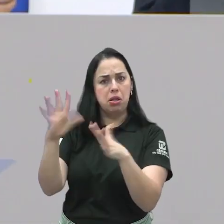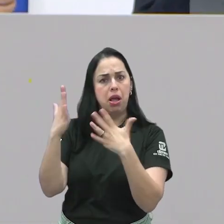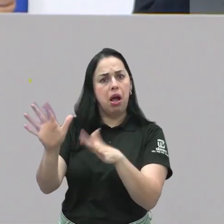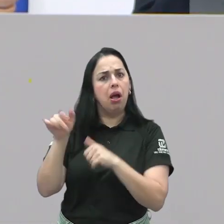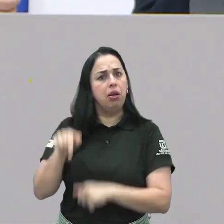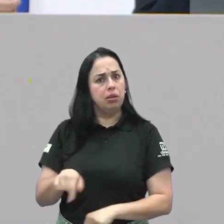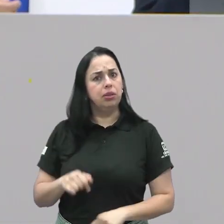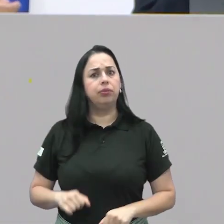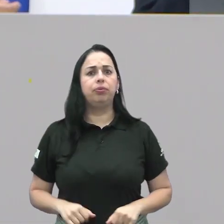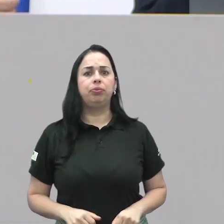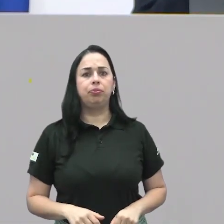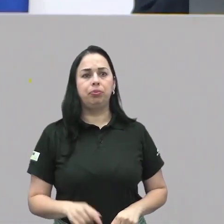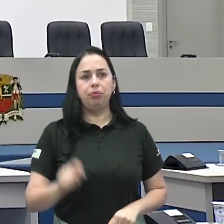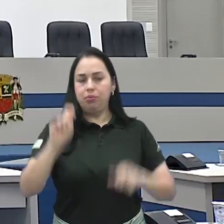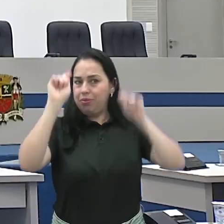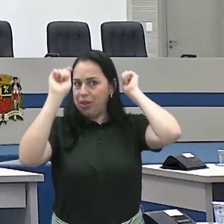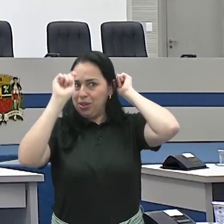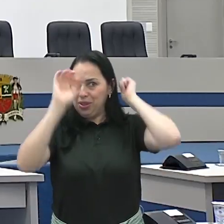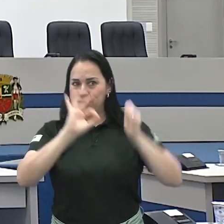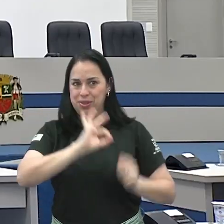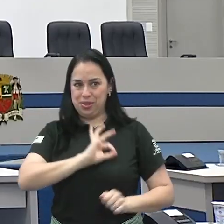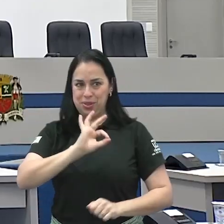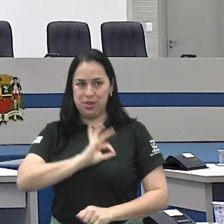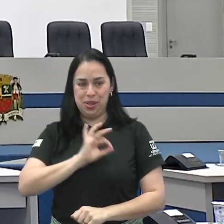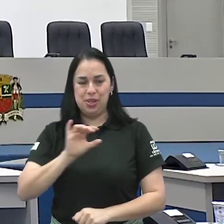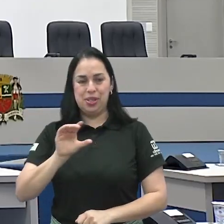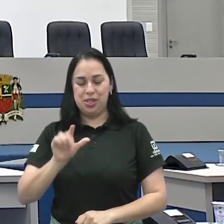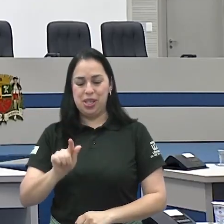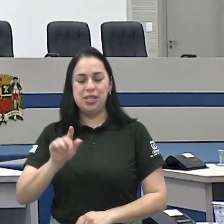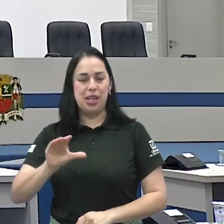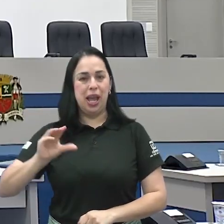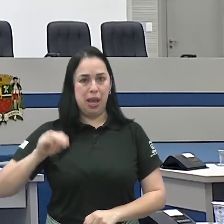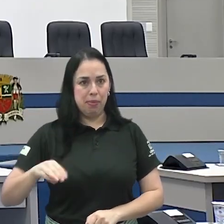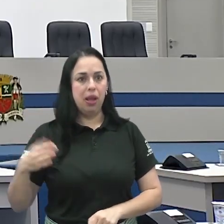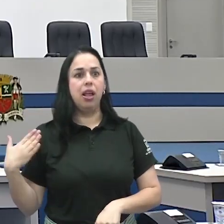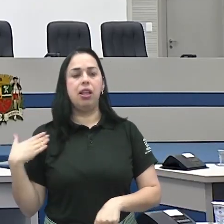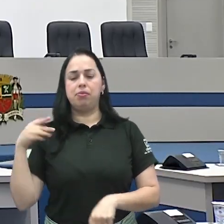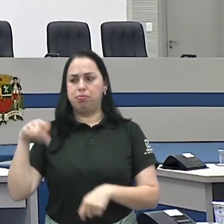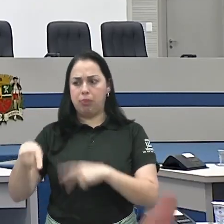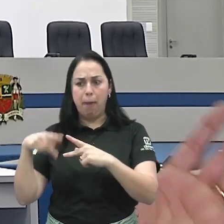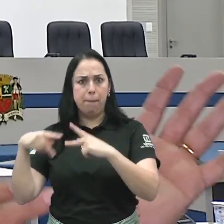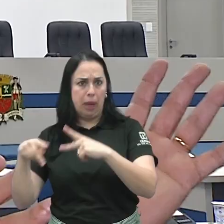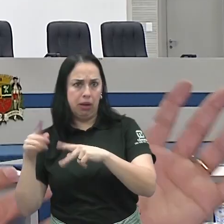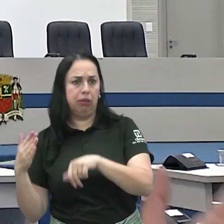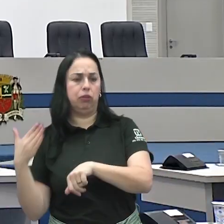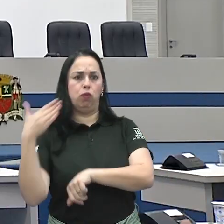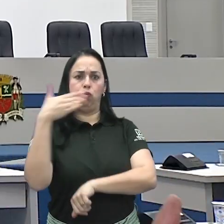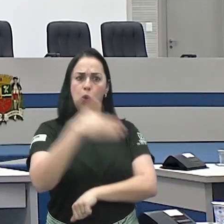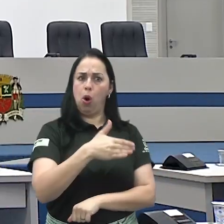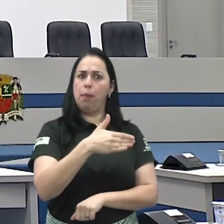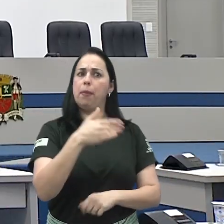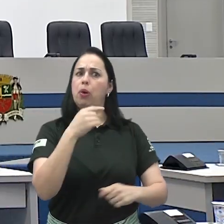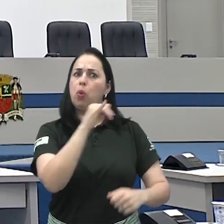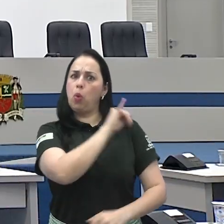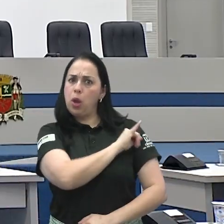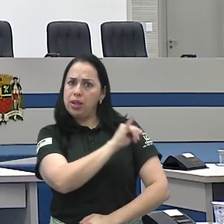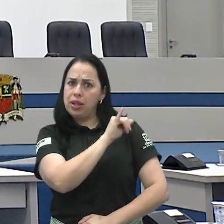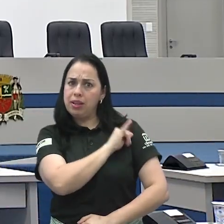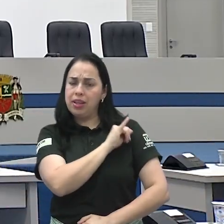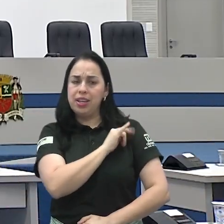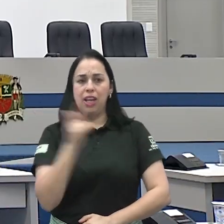da Guarda Municipal joseense. Um GCM, no caso Leonardo, sair de São José dos Campos, participar de uma atividade no Rio de